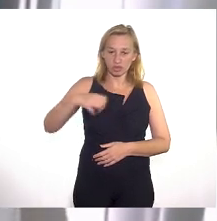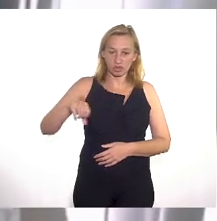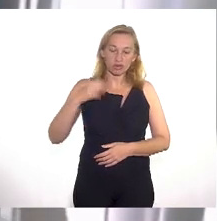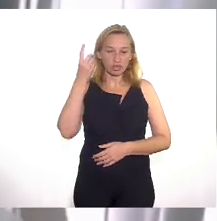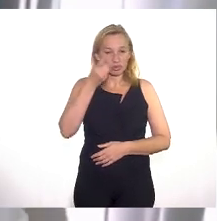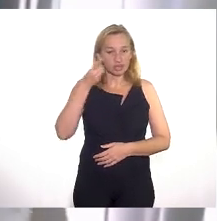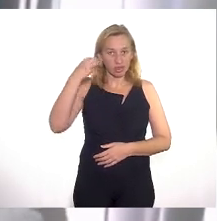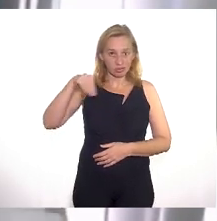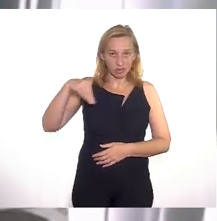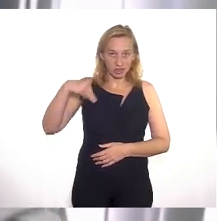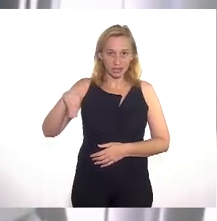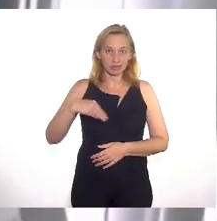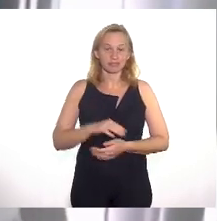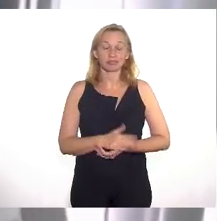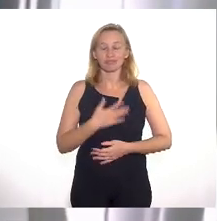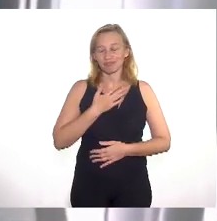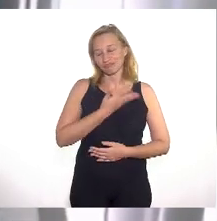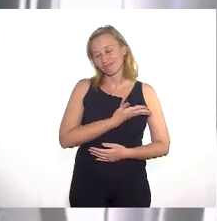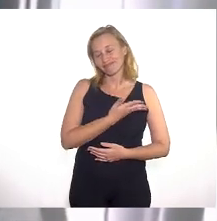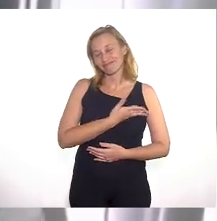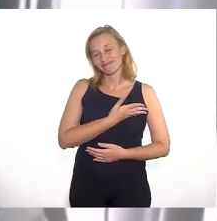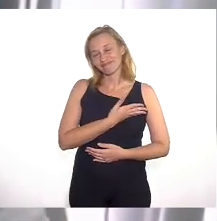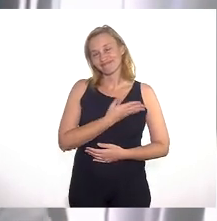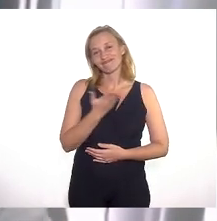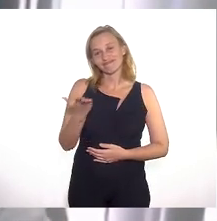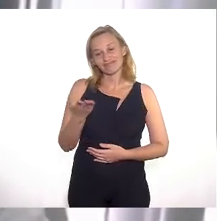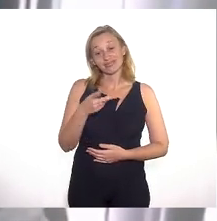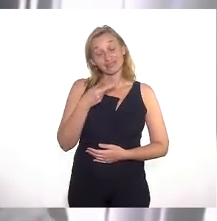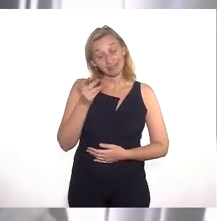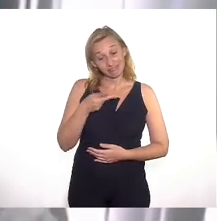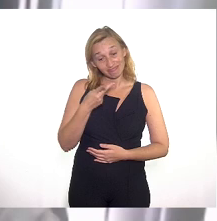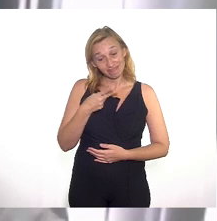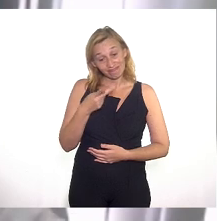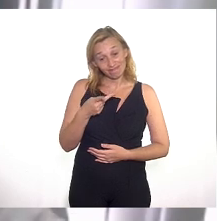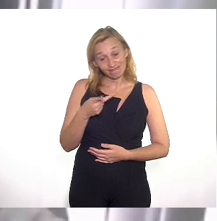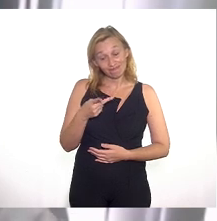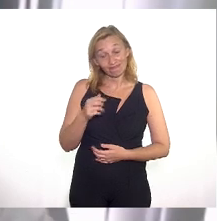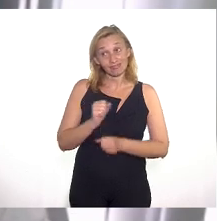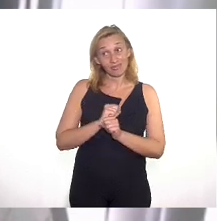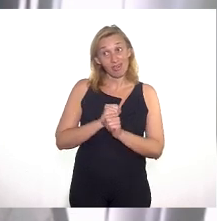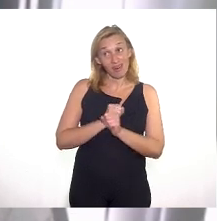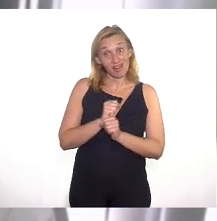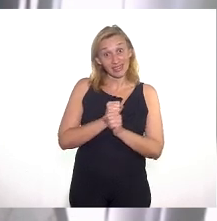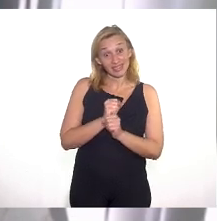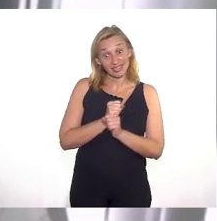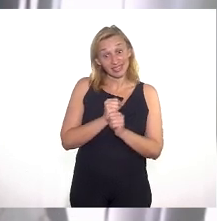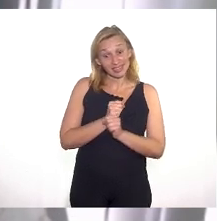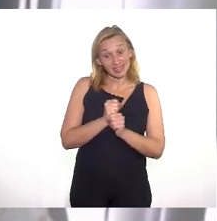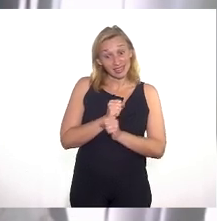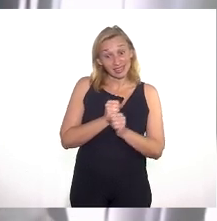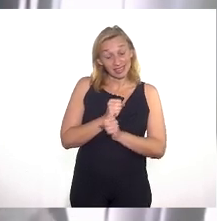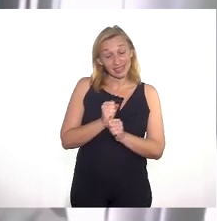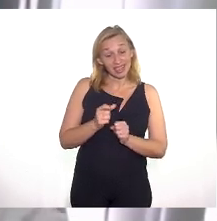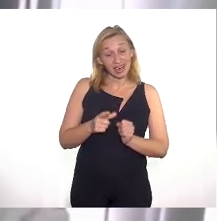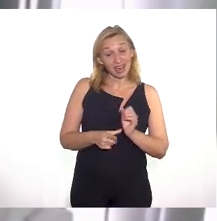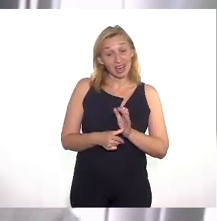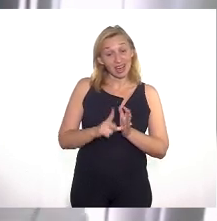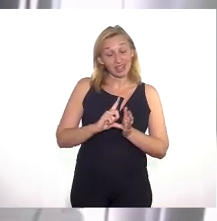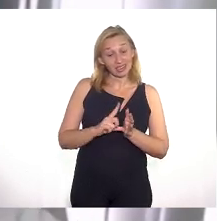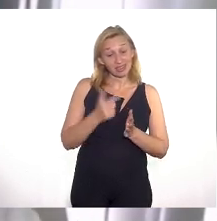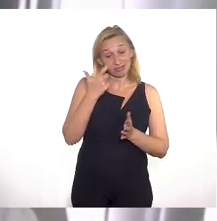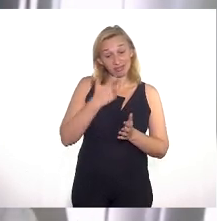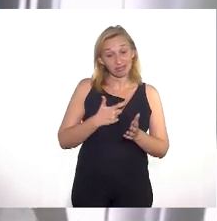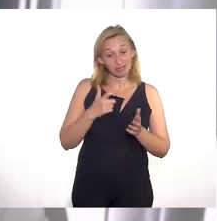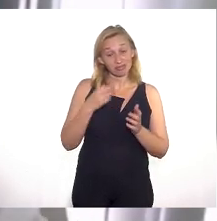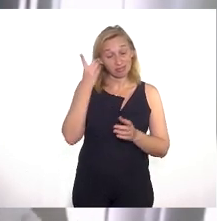deputado Carlos Mink, meu querido amigo, e como já disseram outros aqui, para mim há muitos anos, há muito tempo, muito antes de eu ser deputado, uma